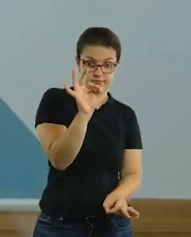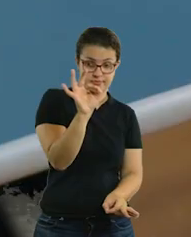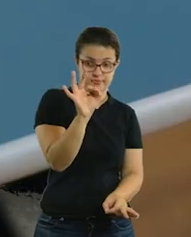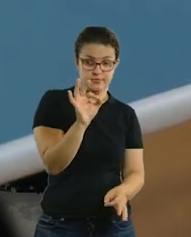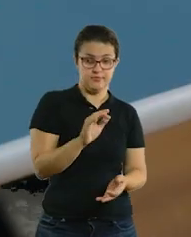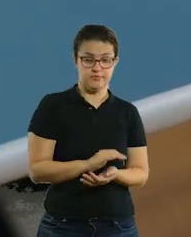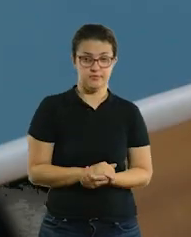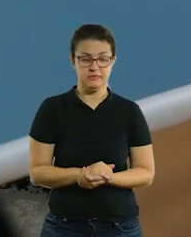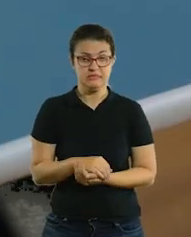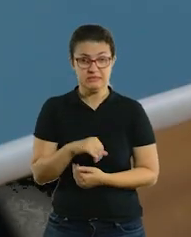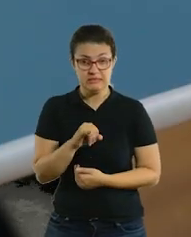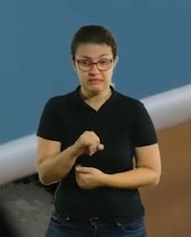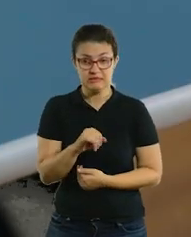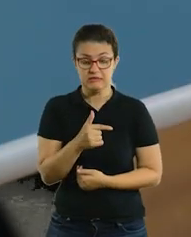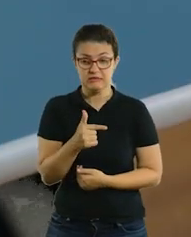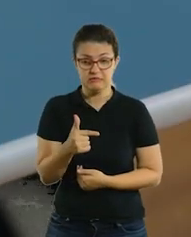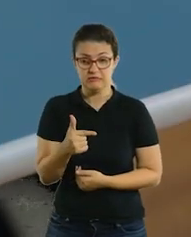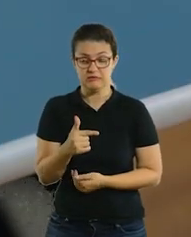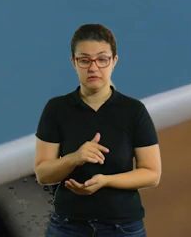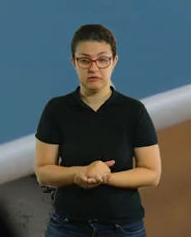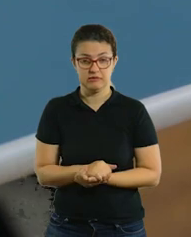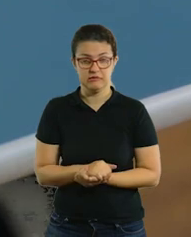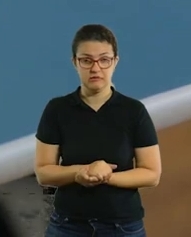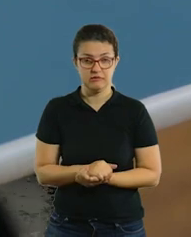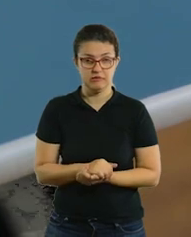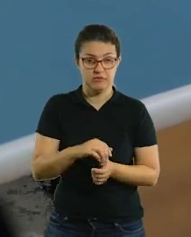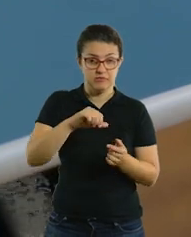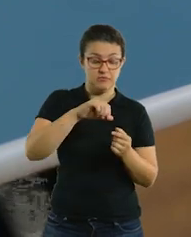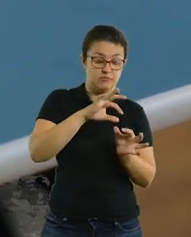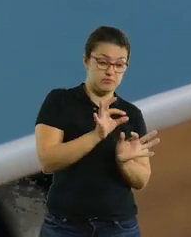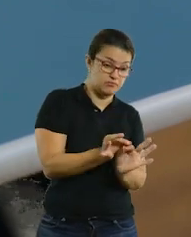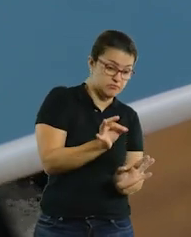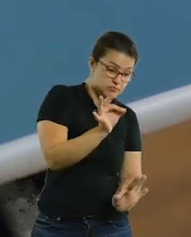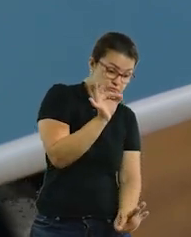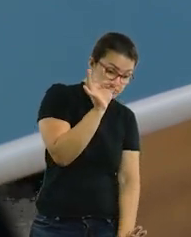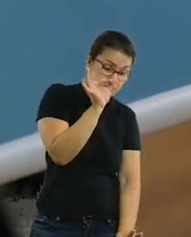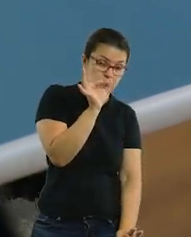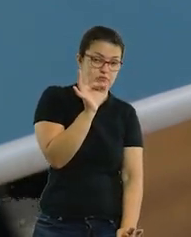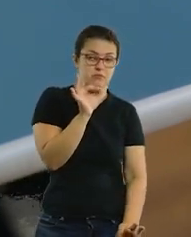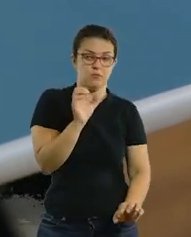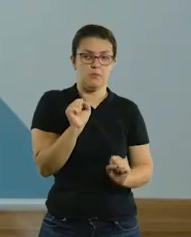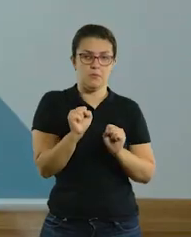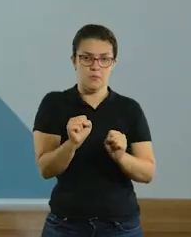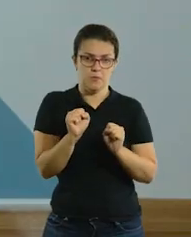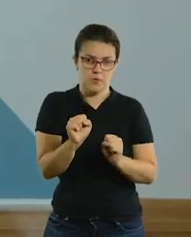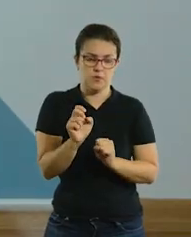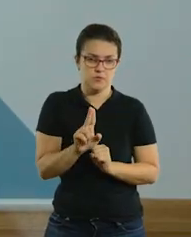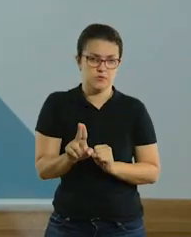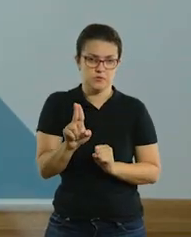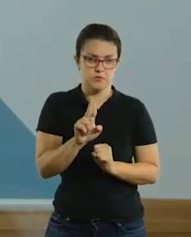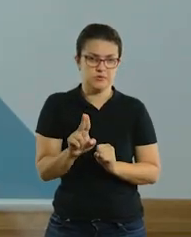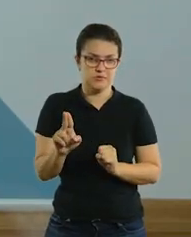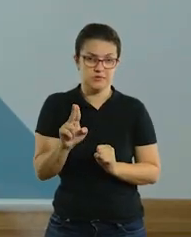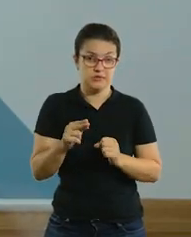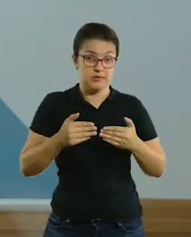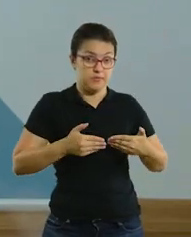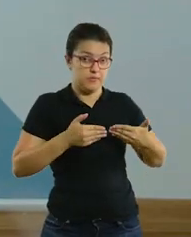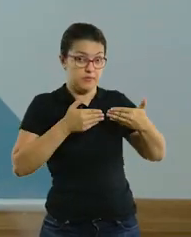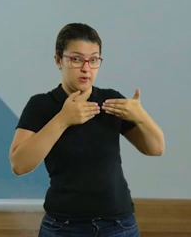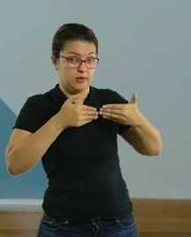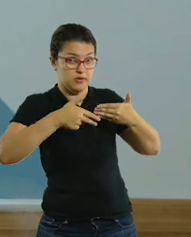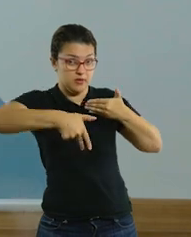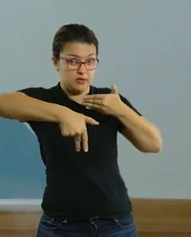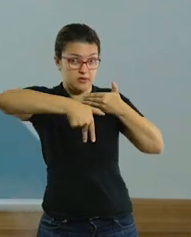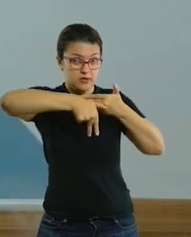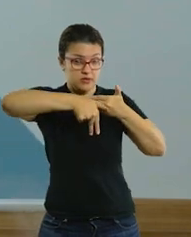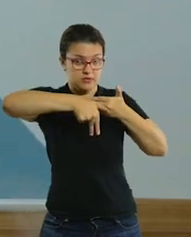medição. Vocês, pais, se não tiver esse material da fita métrica em casa, pode utilizar a parede para fazer a medição da